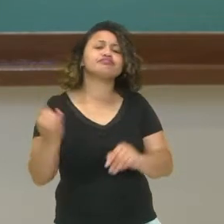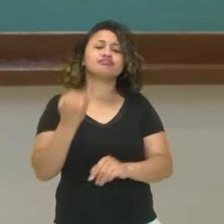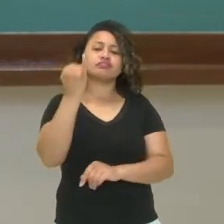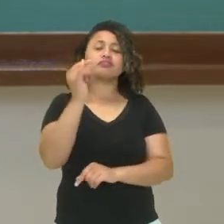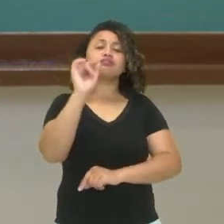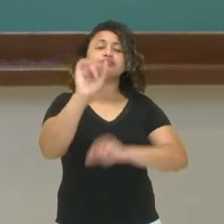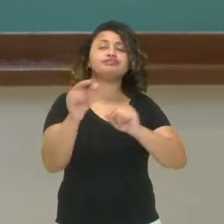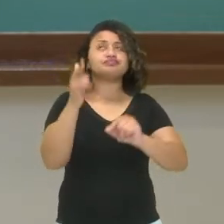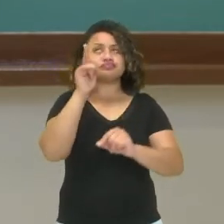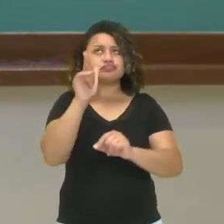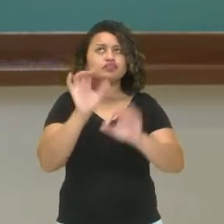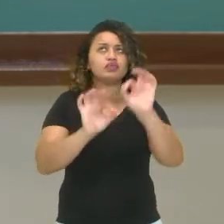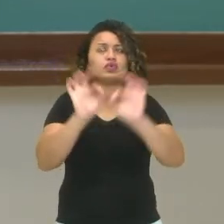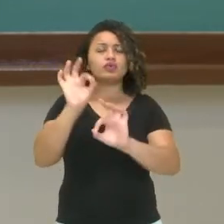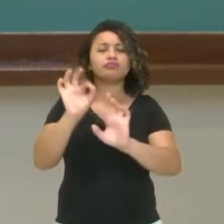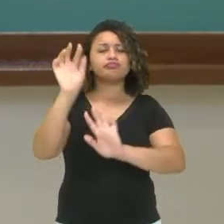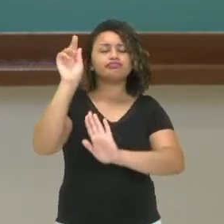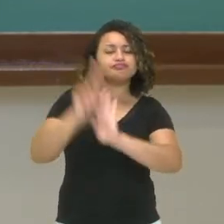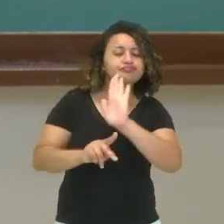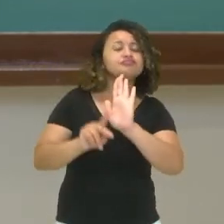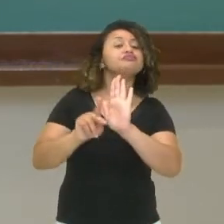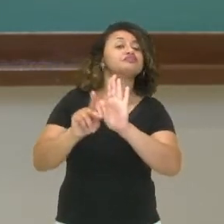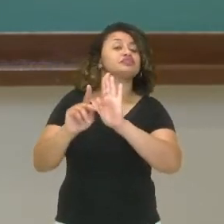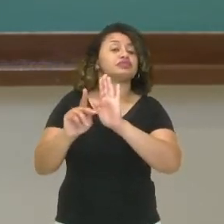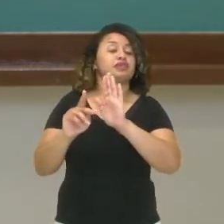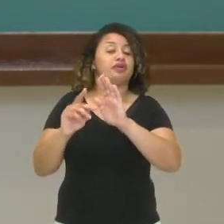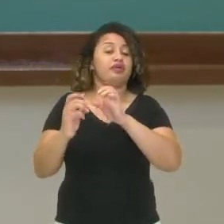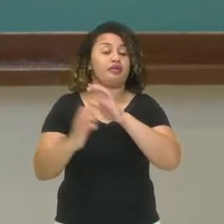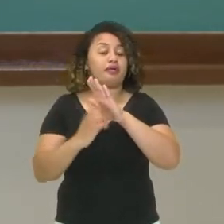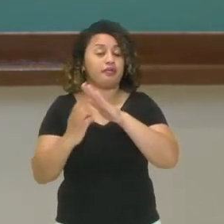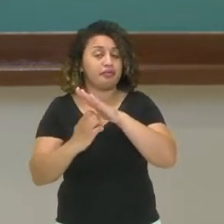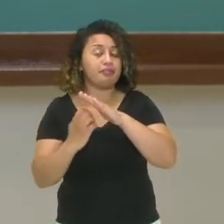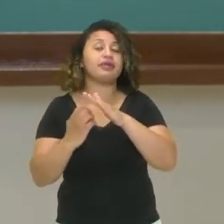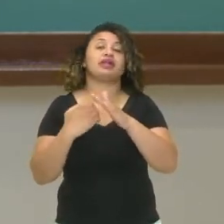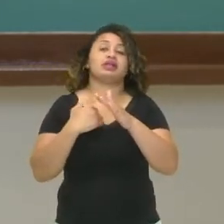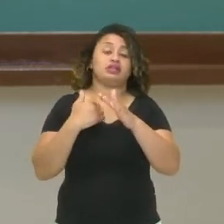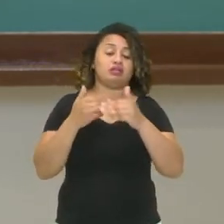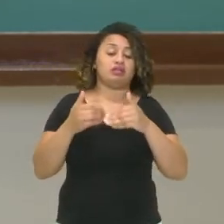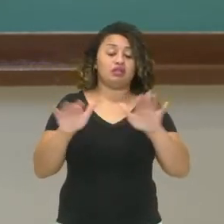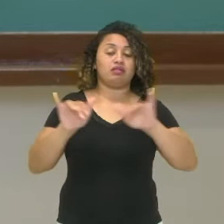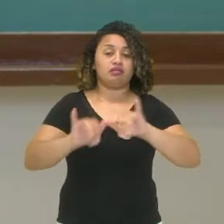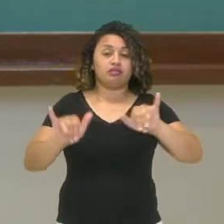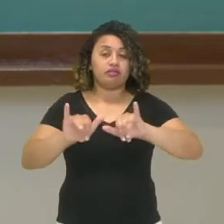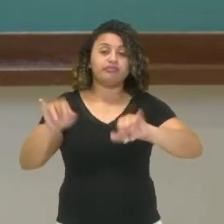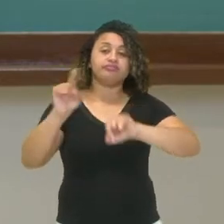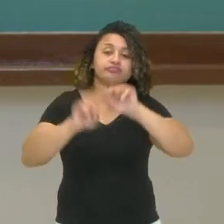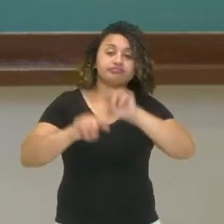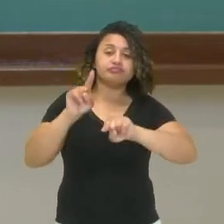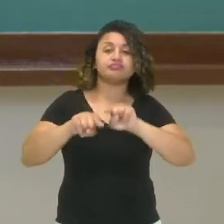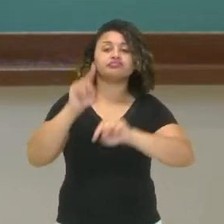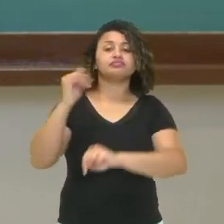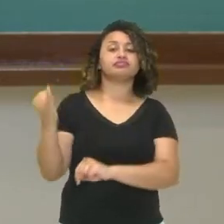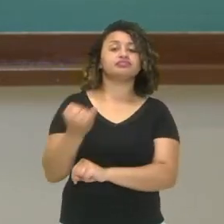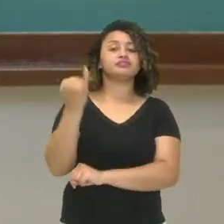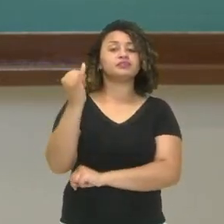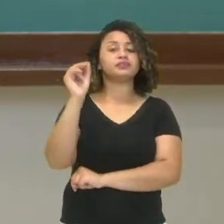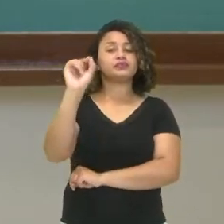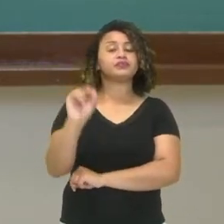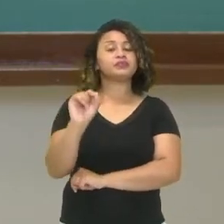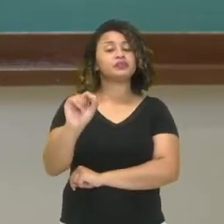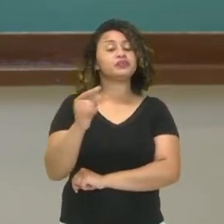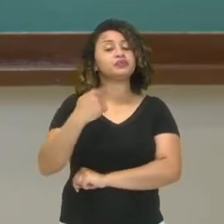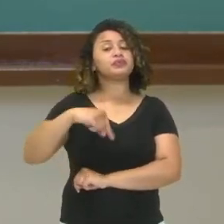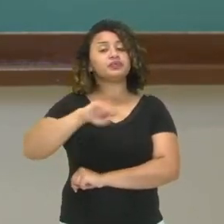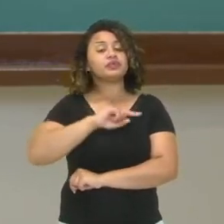gente planejar um empreendimento, o lançamento de produto, que são extremamente importantes para que a gente tenha